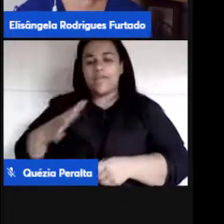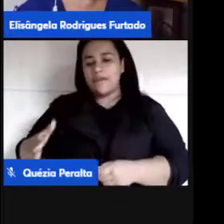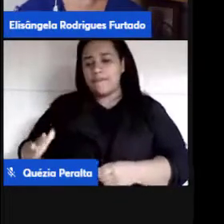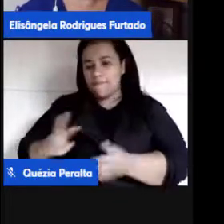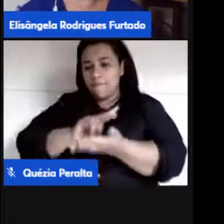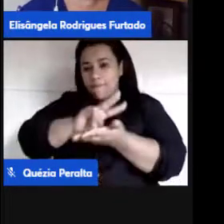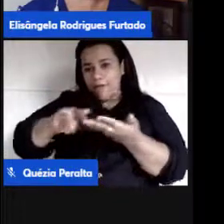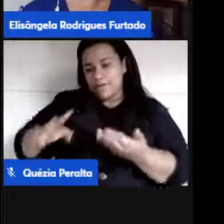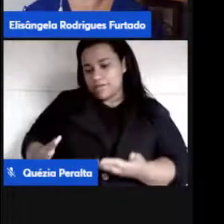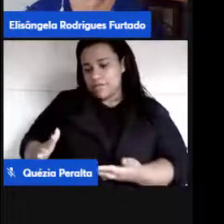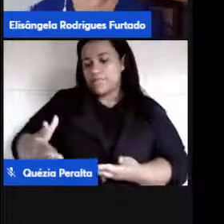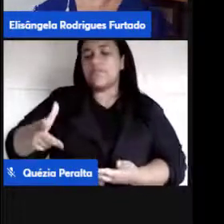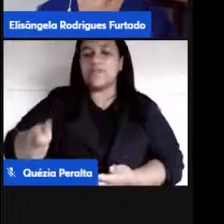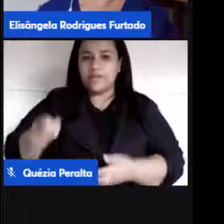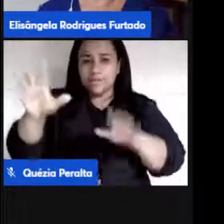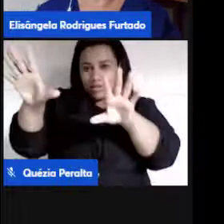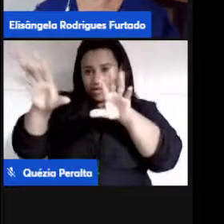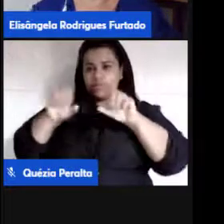Próximo slide.